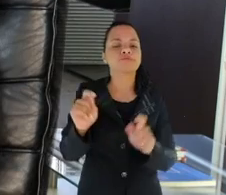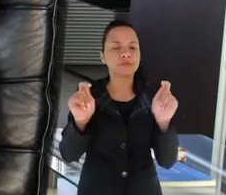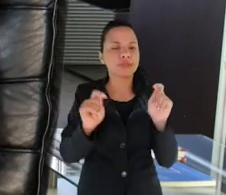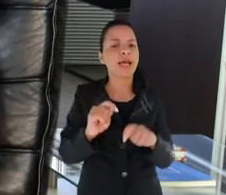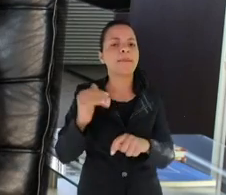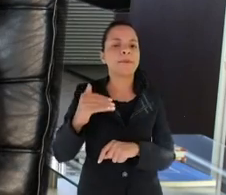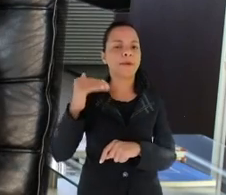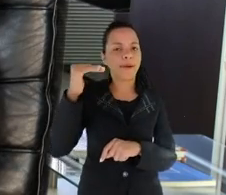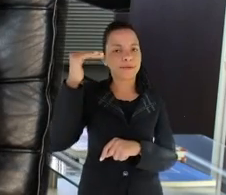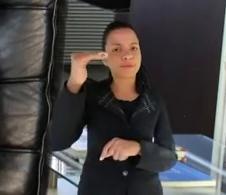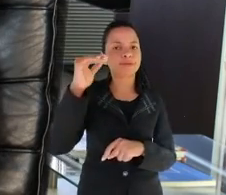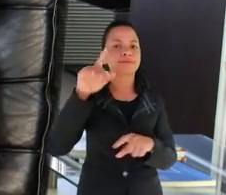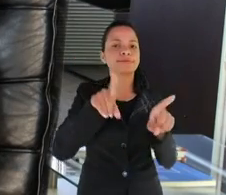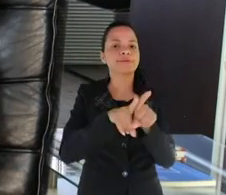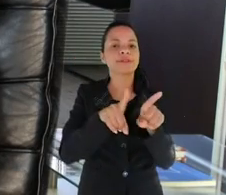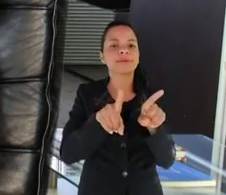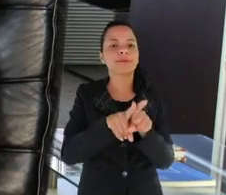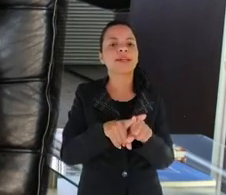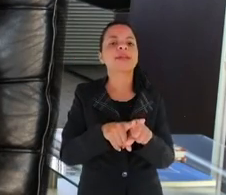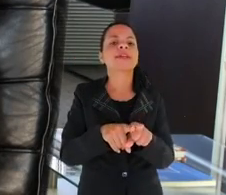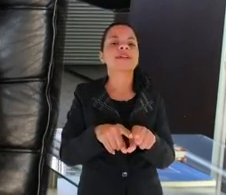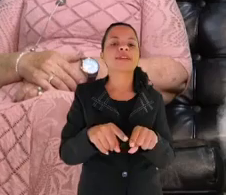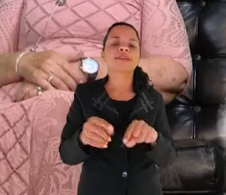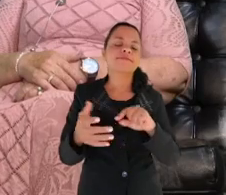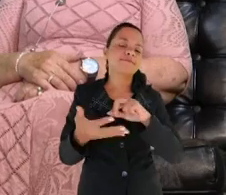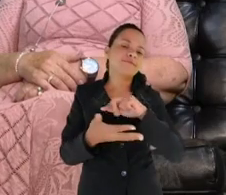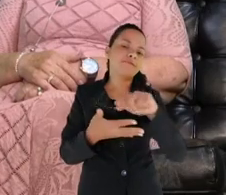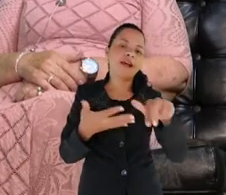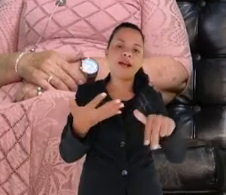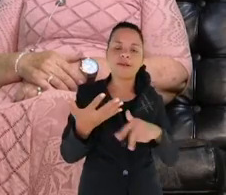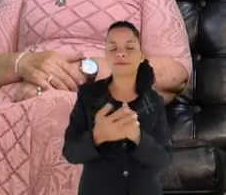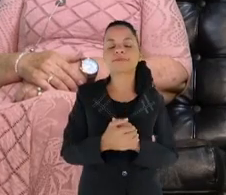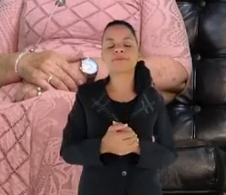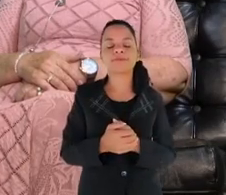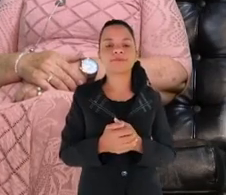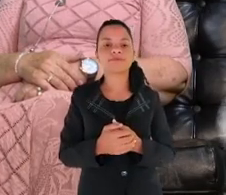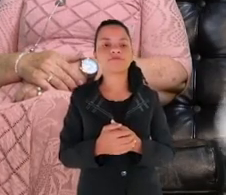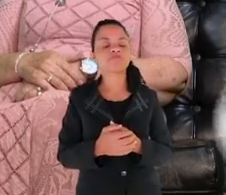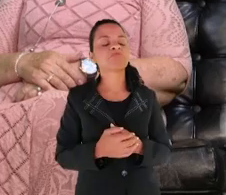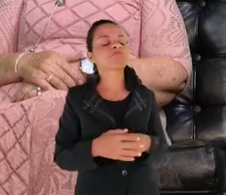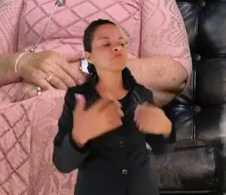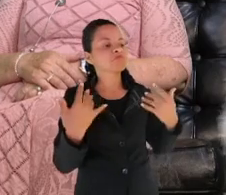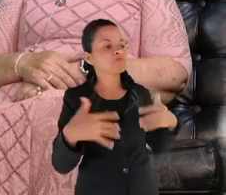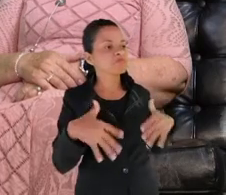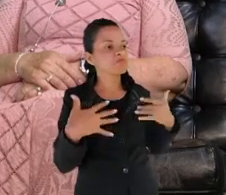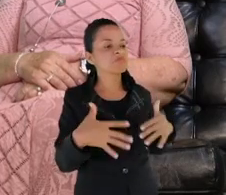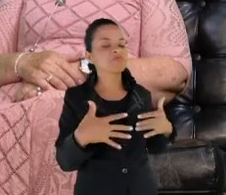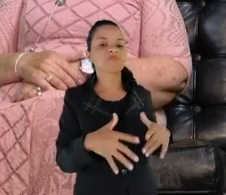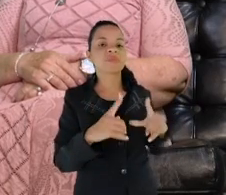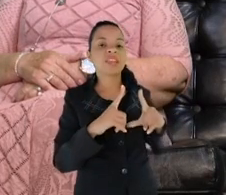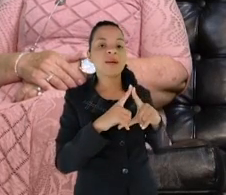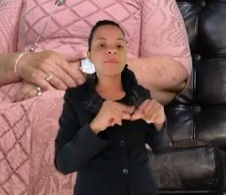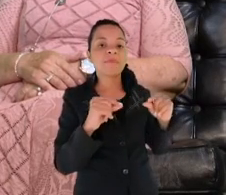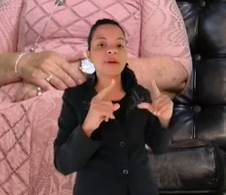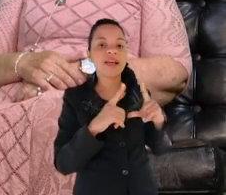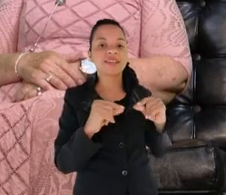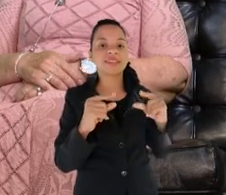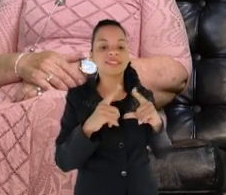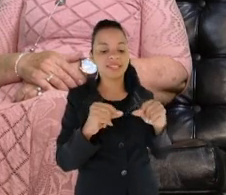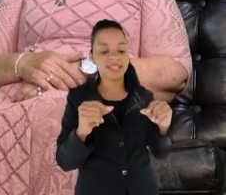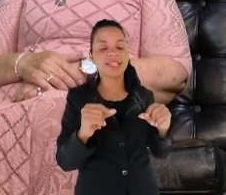e várias coletâneas pelo mundo. Que incrível! Olha, Brasília, capital das leituras, é um projeto